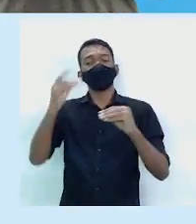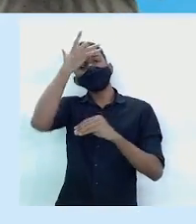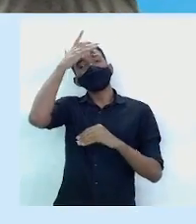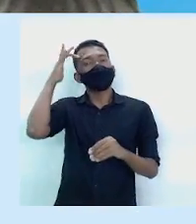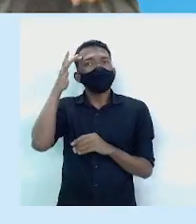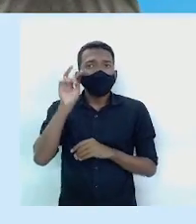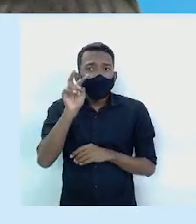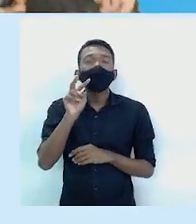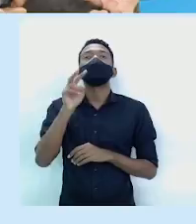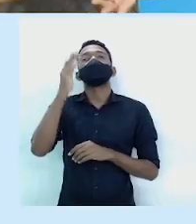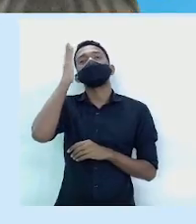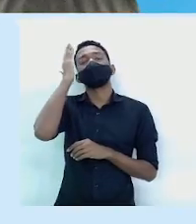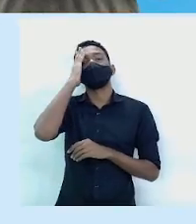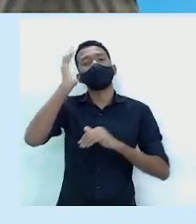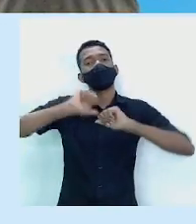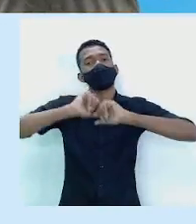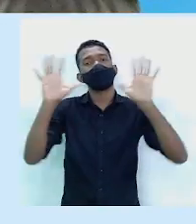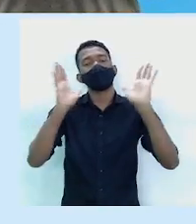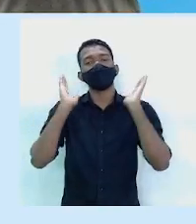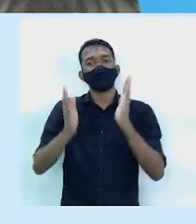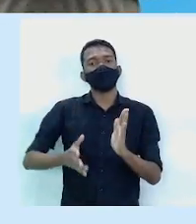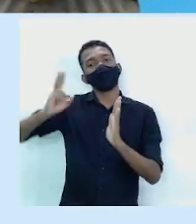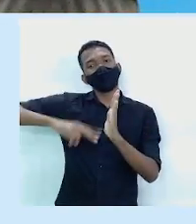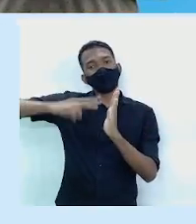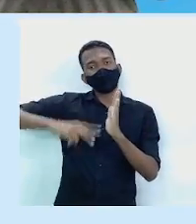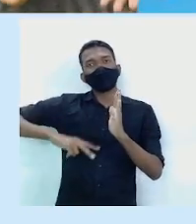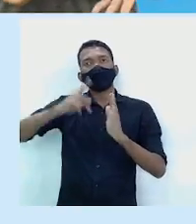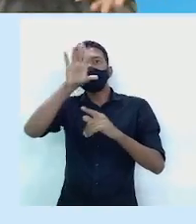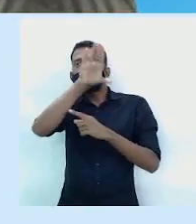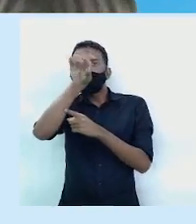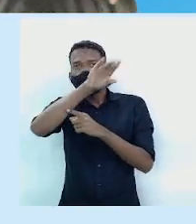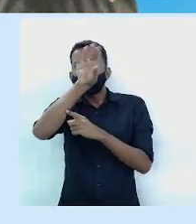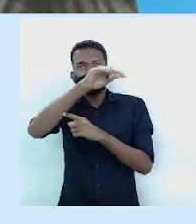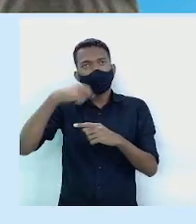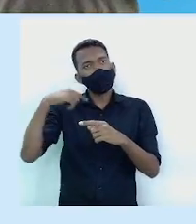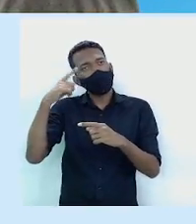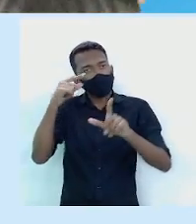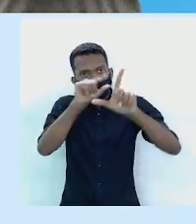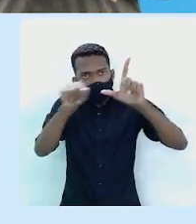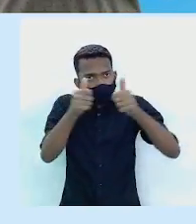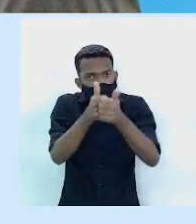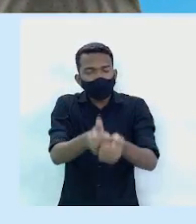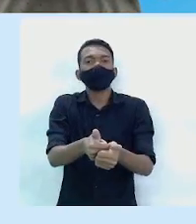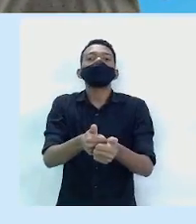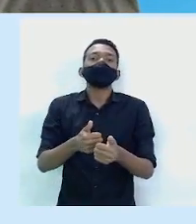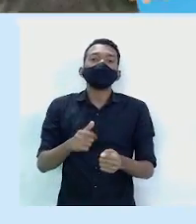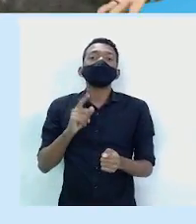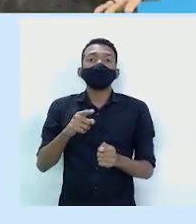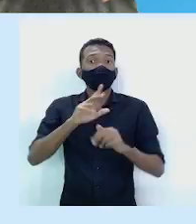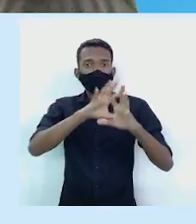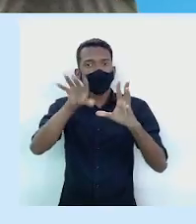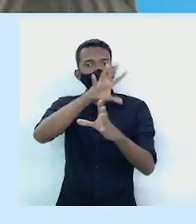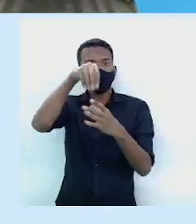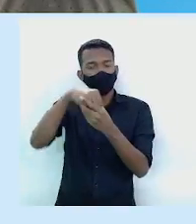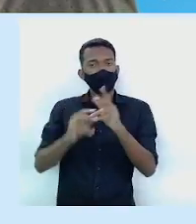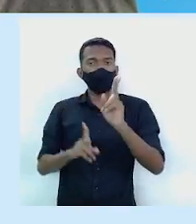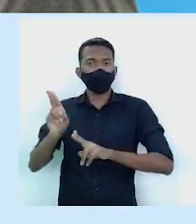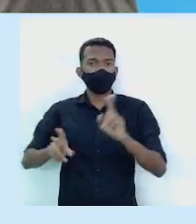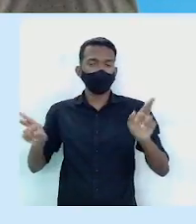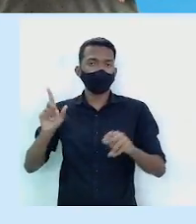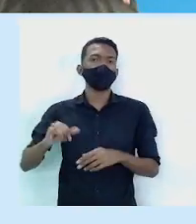ouvem, elas consigam entender aquilo que está sendo falado. Então, tudo isso faz parte da edição. A edição